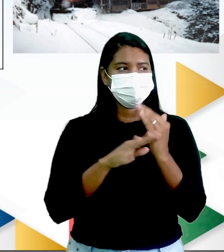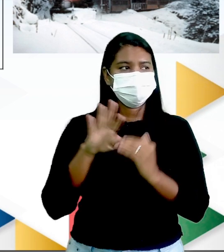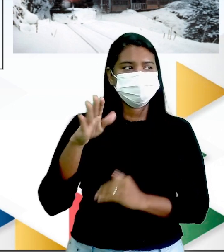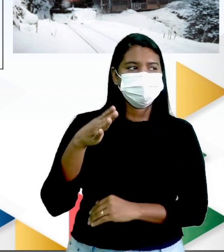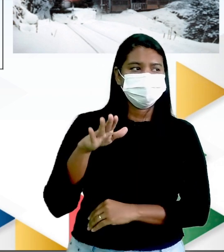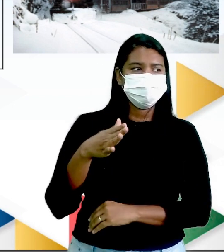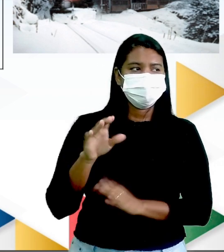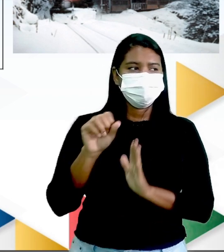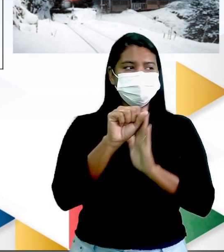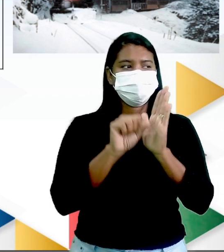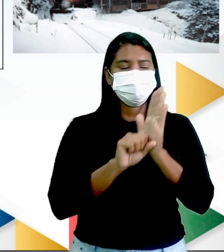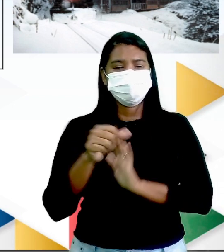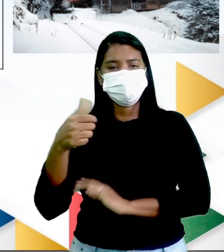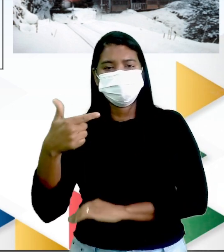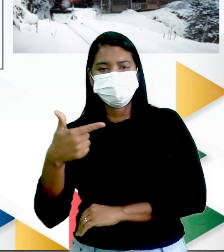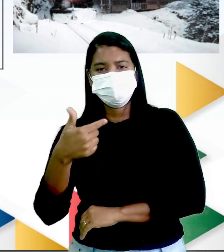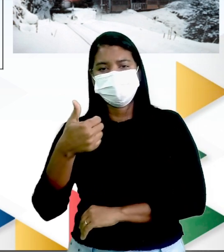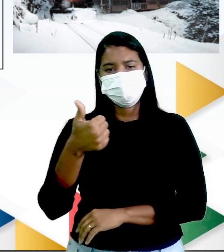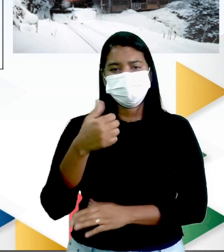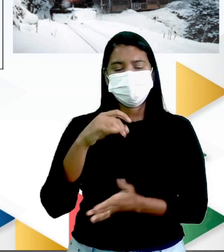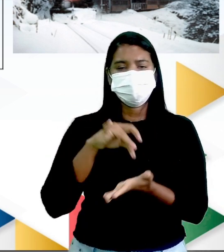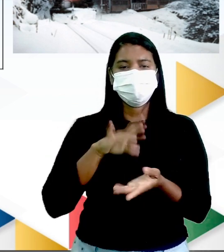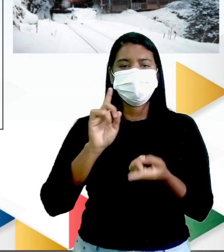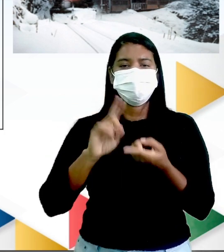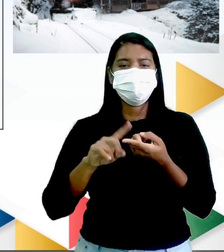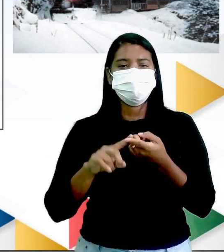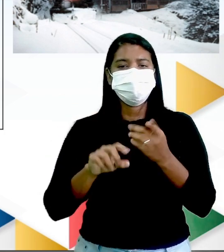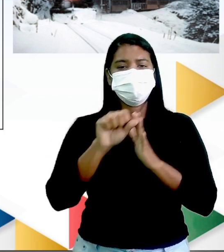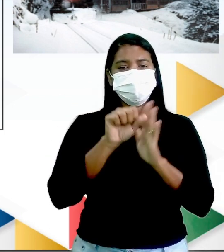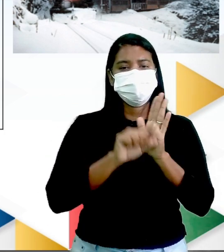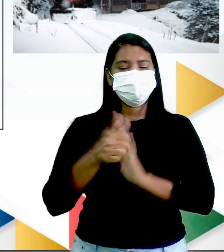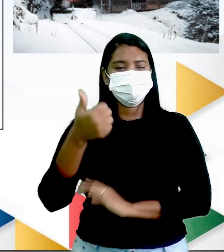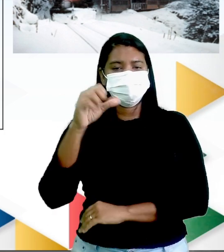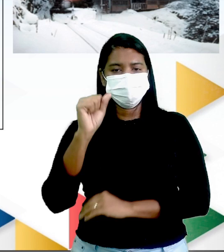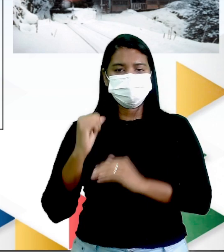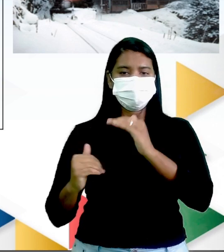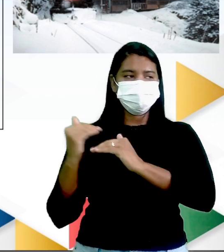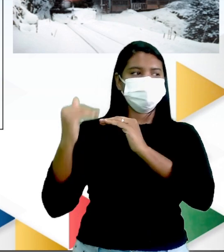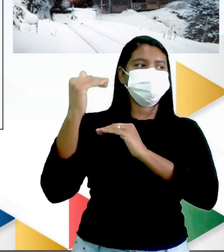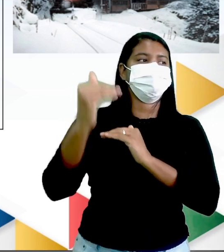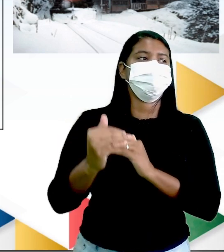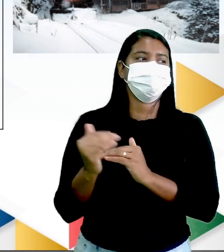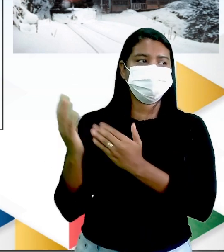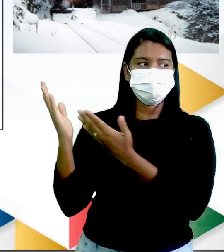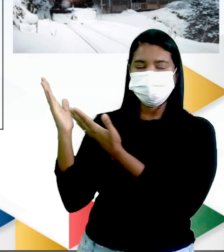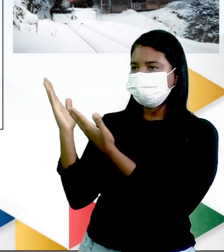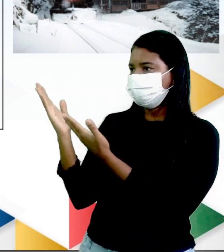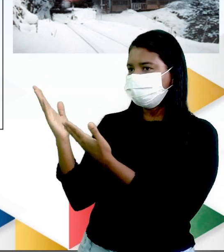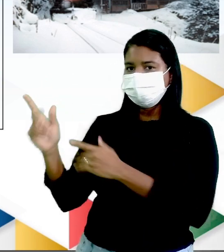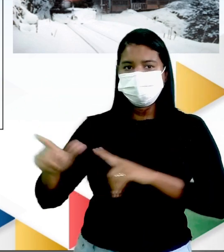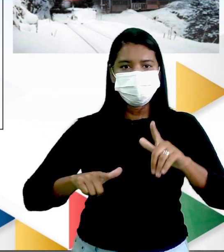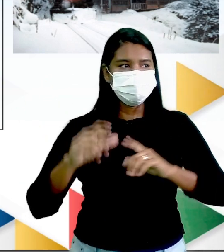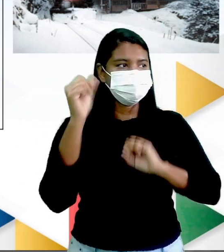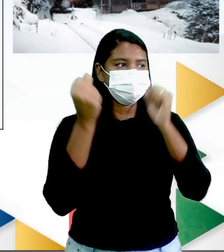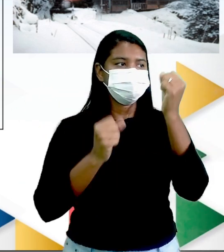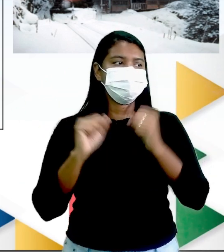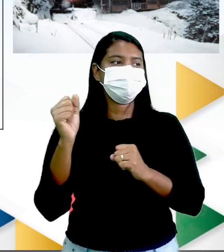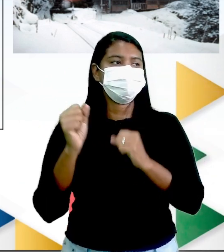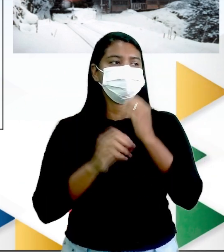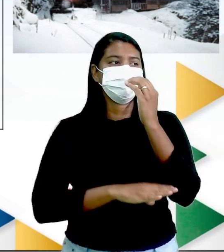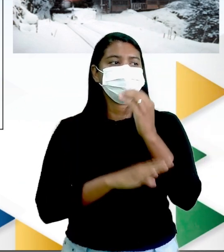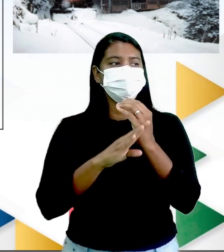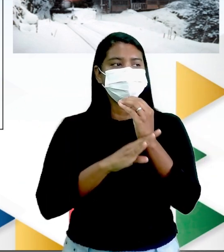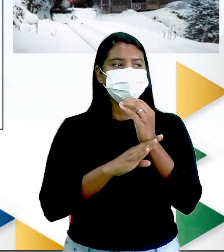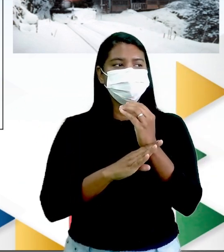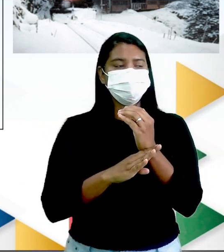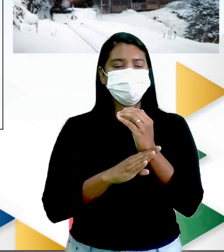mais do século XXI, a gente sai mais lá do século XVIII. Temos aqui, no trabalho de máquinas térmicas, aquilo que